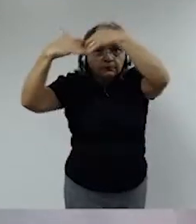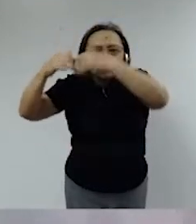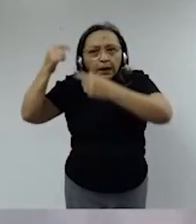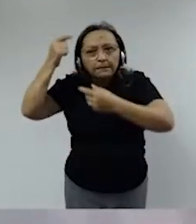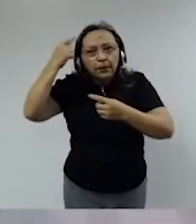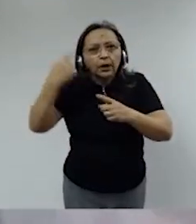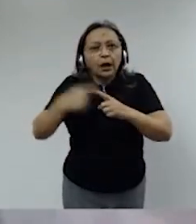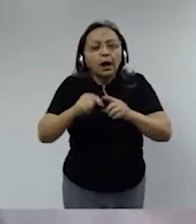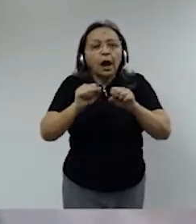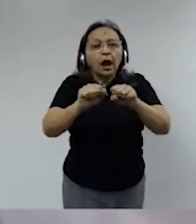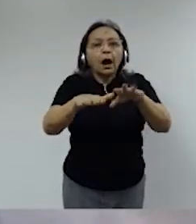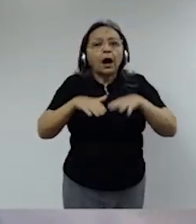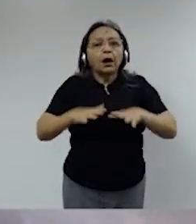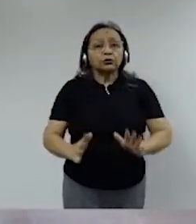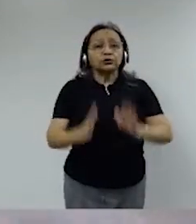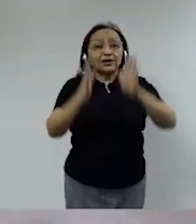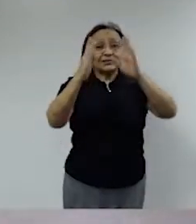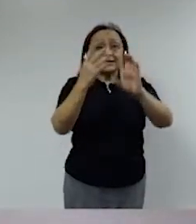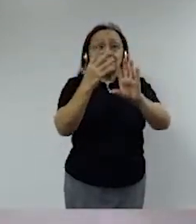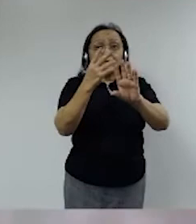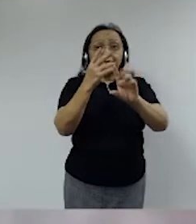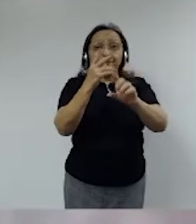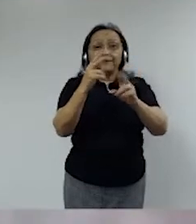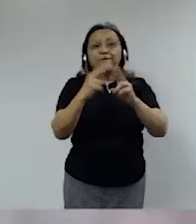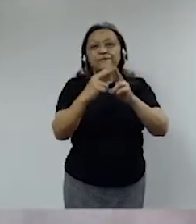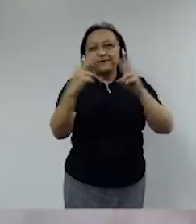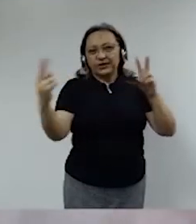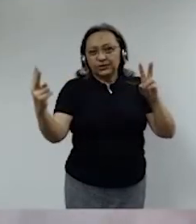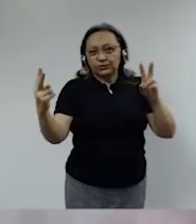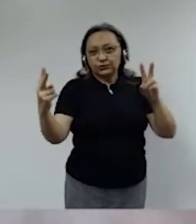por videoconferência, se não me falha a memória, em